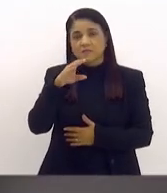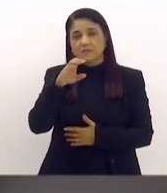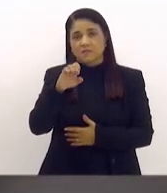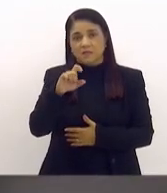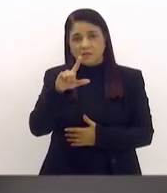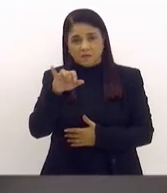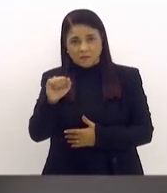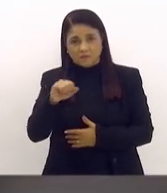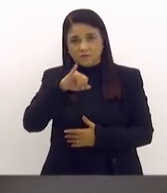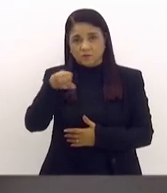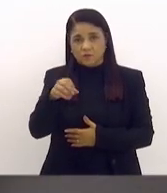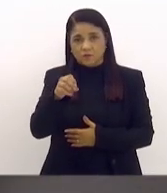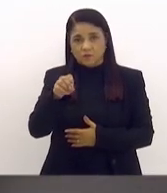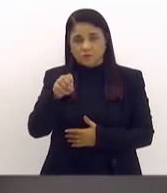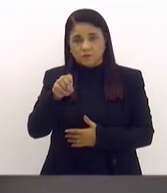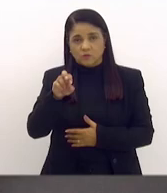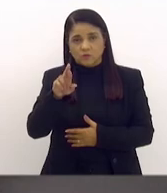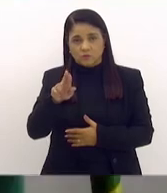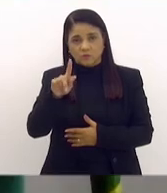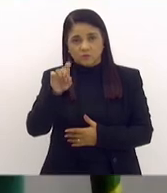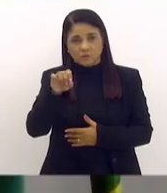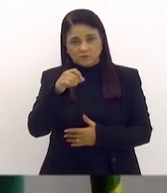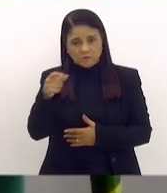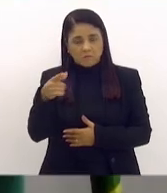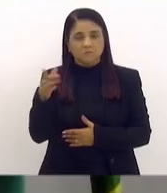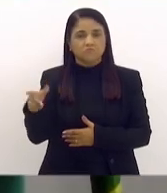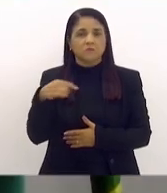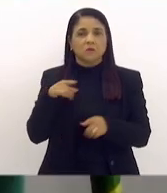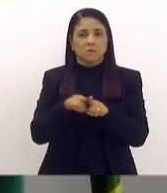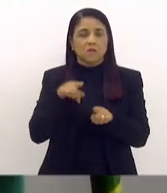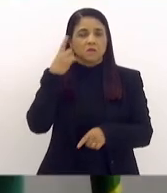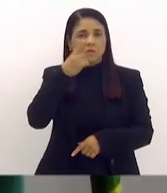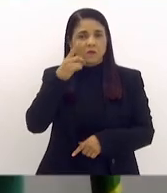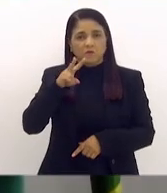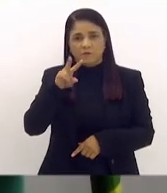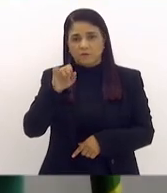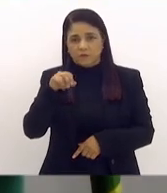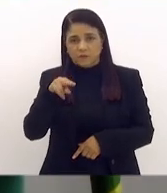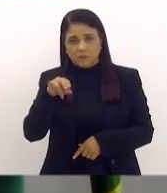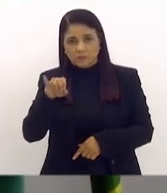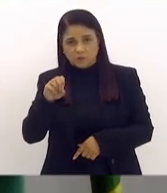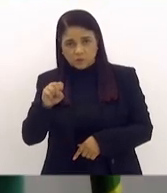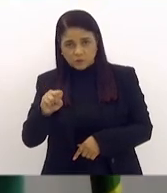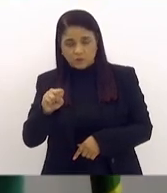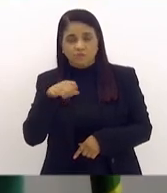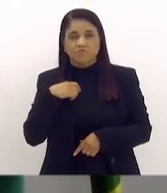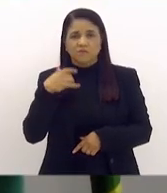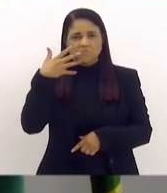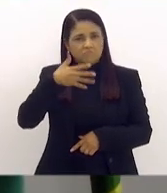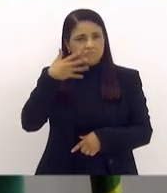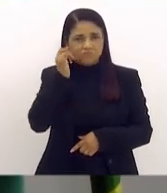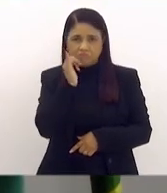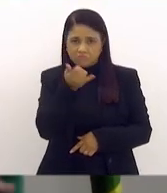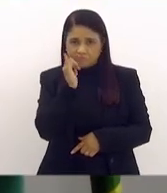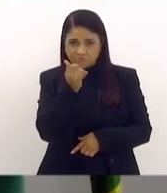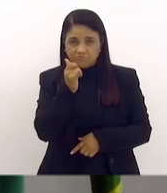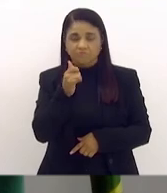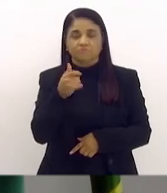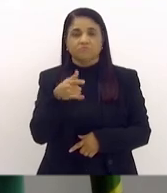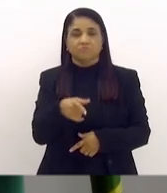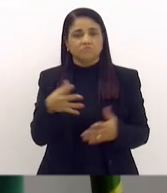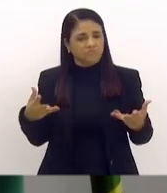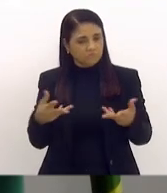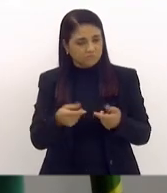Jordão essa grande parlamentar o nosso Deputado Vinícius cozolino que vai ser um grande relator as pessoas estão